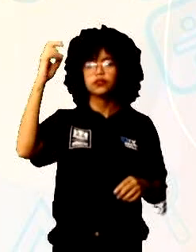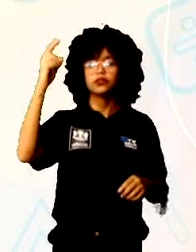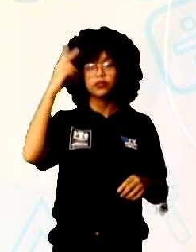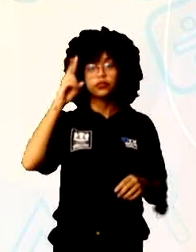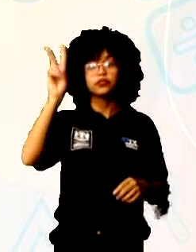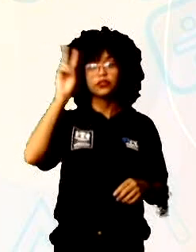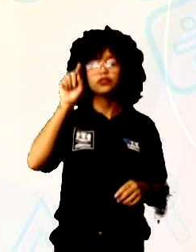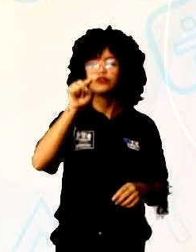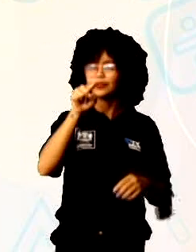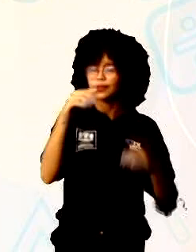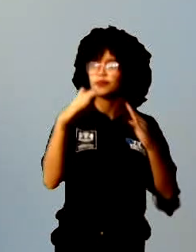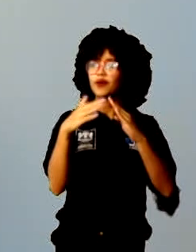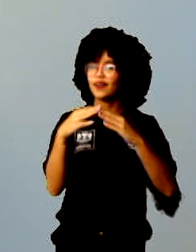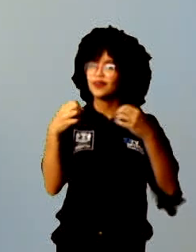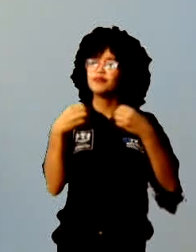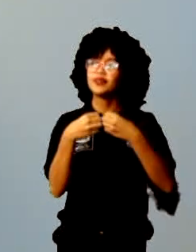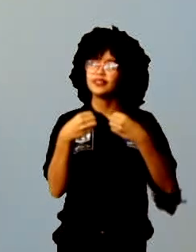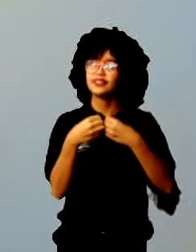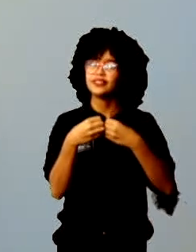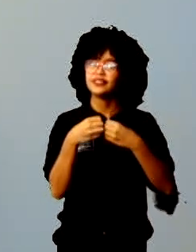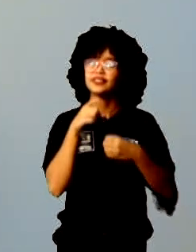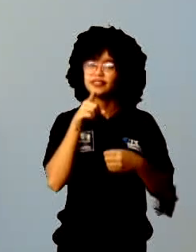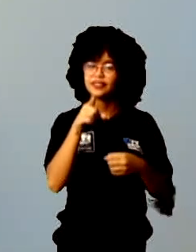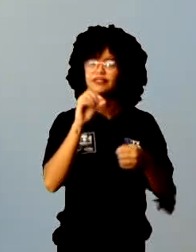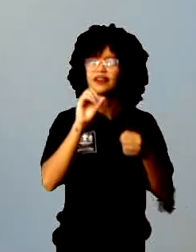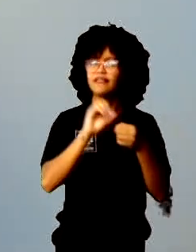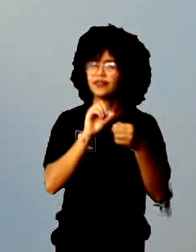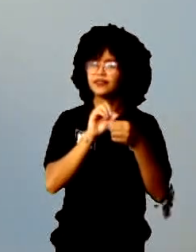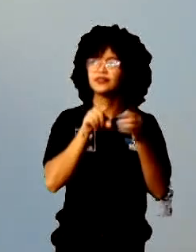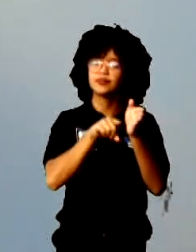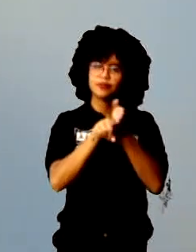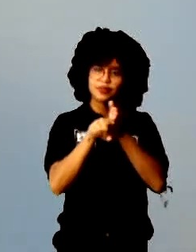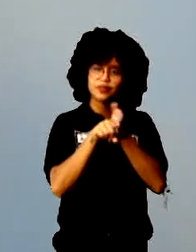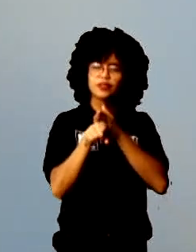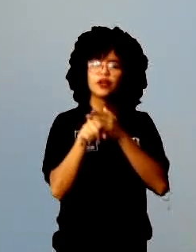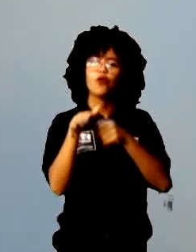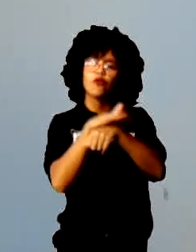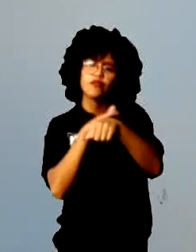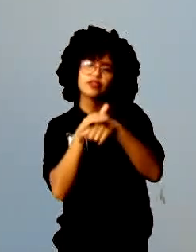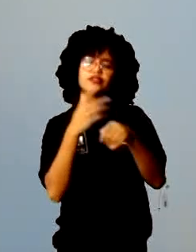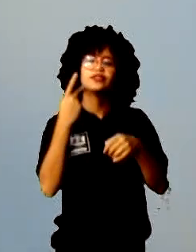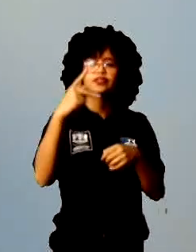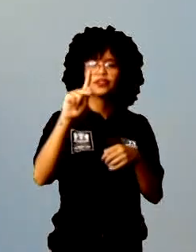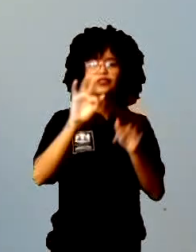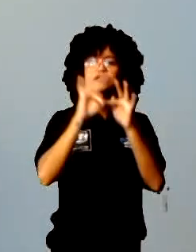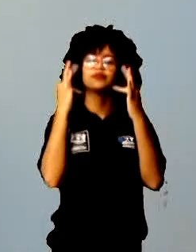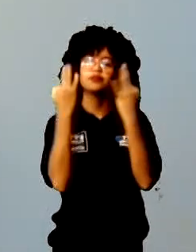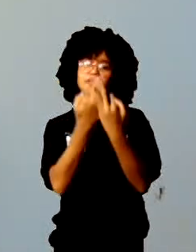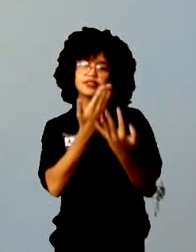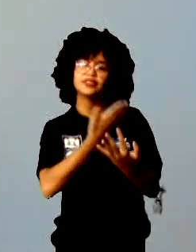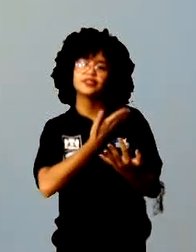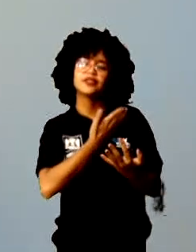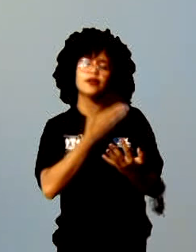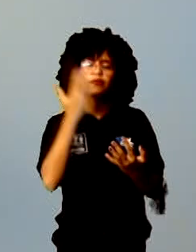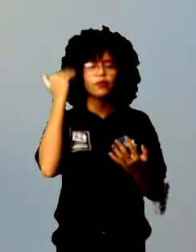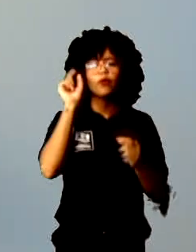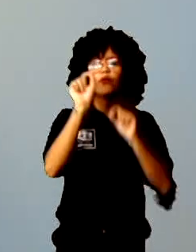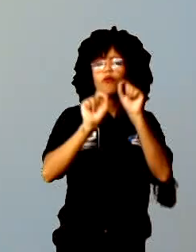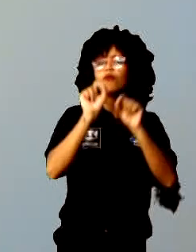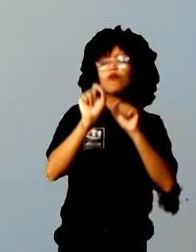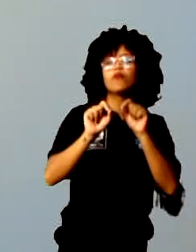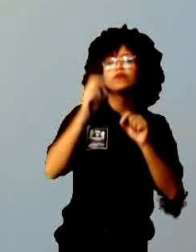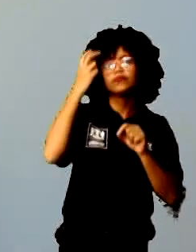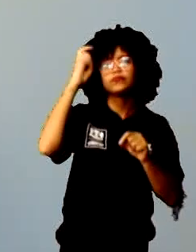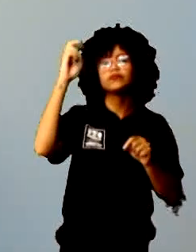que você mora perto e aí você vai fazer essa pesquisa vai conversar com vocês familiares e amigos para saber qual o